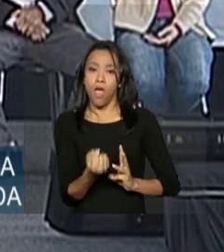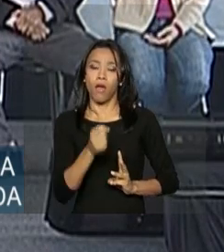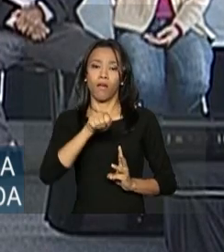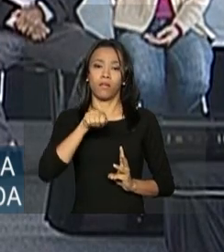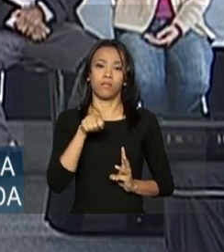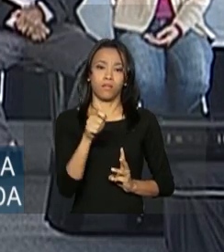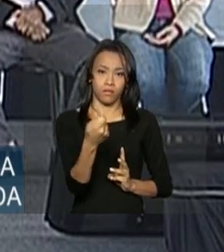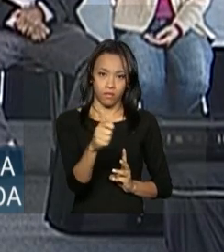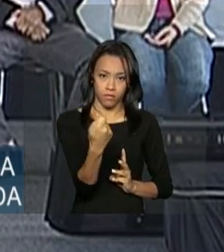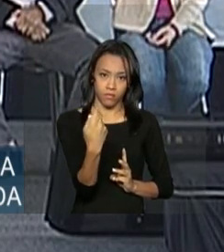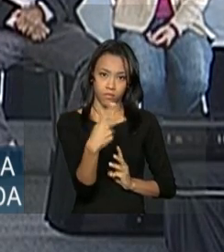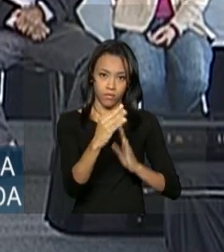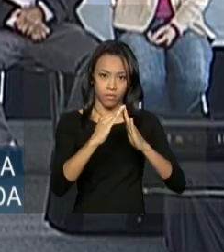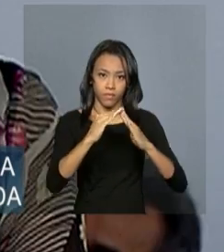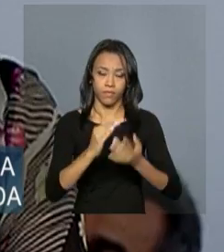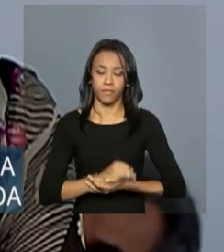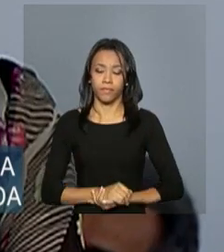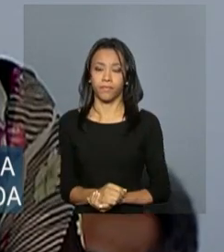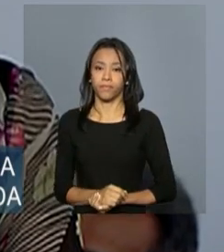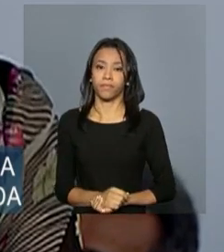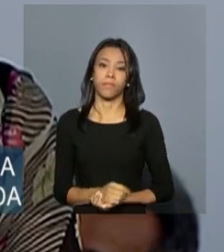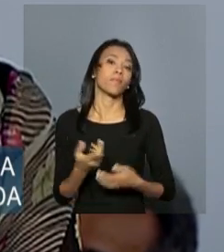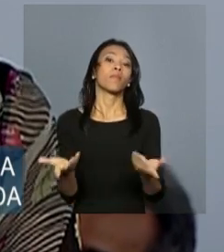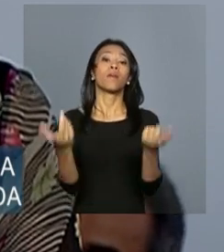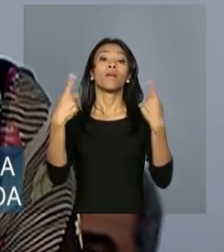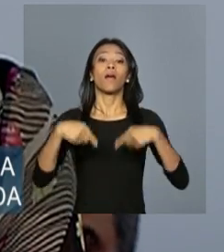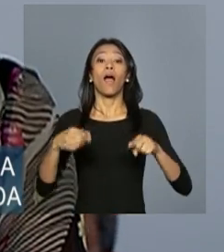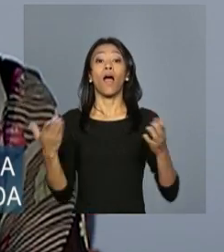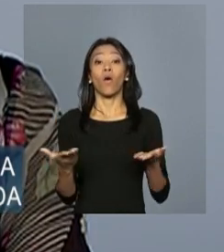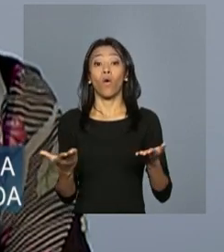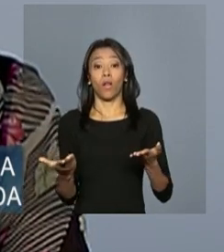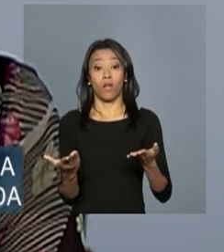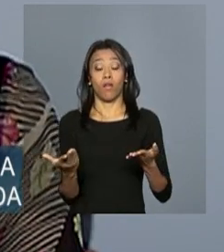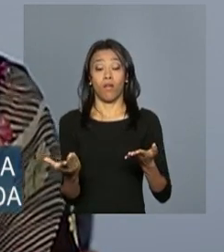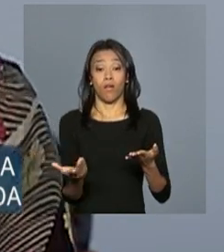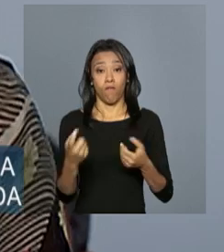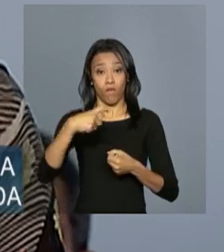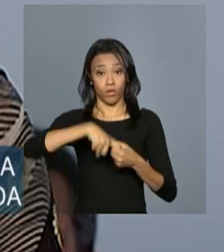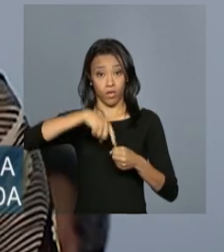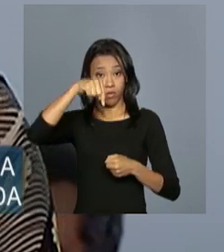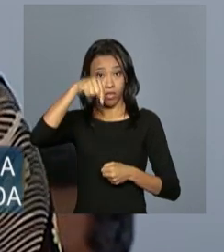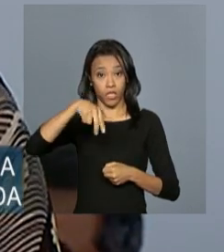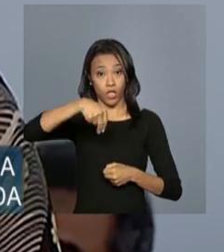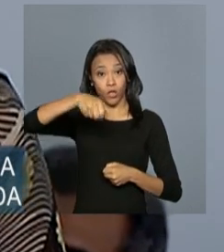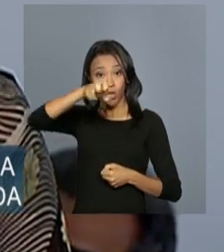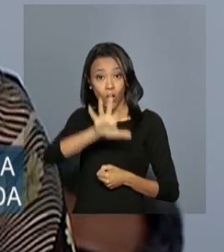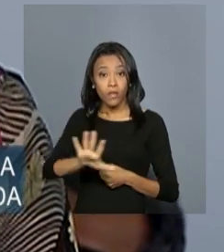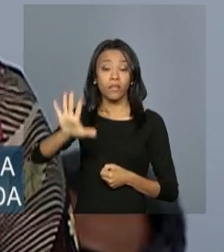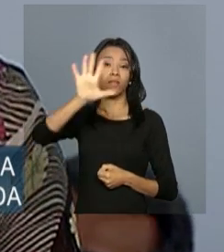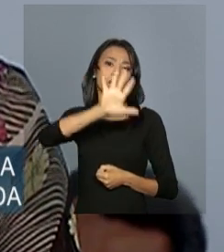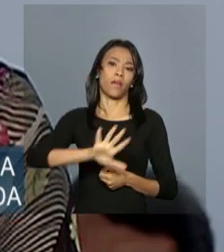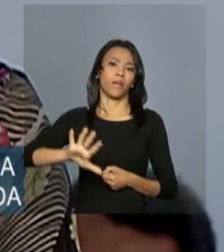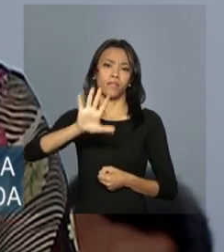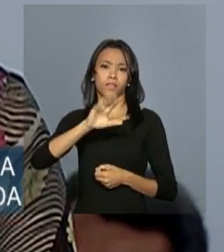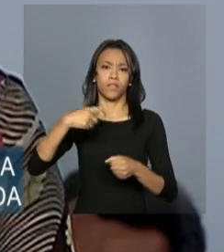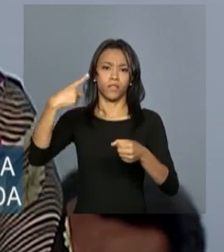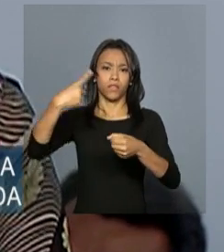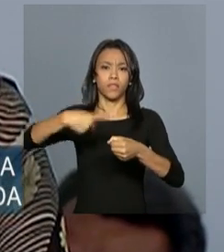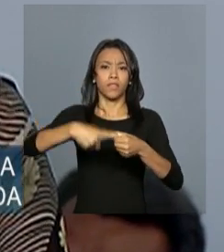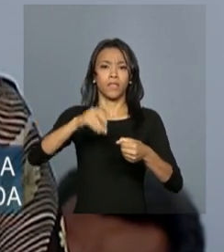querida beneficiária. Agora nós voltamos aqui para o Nordeste, em